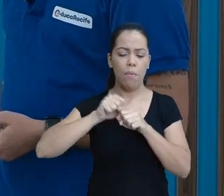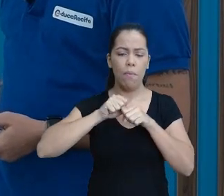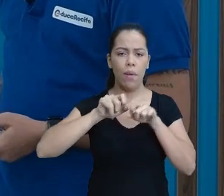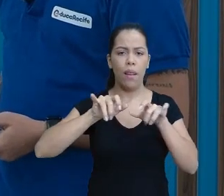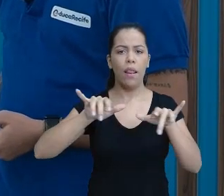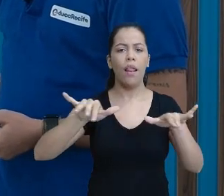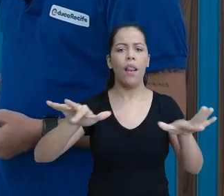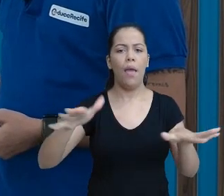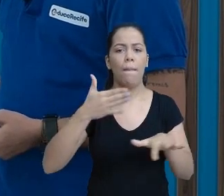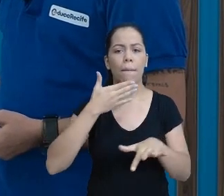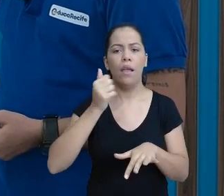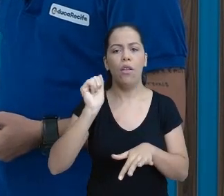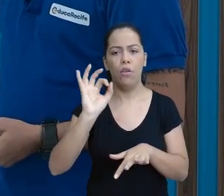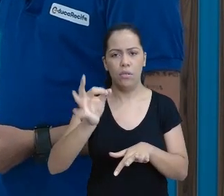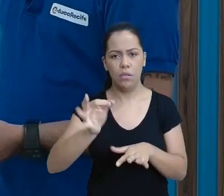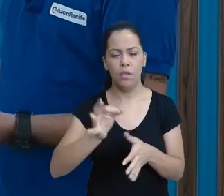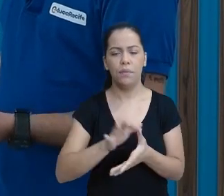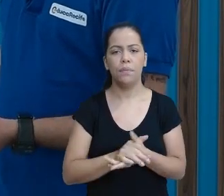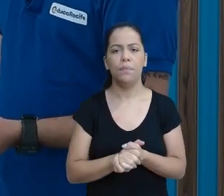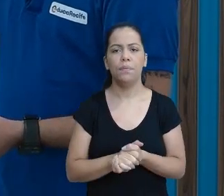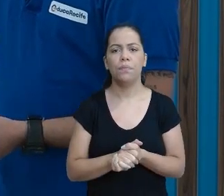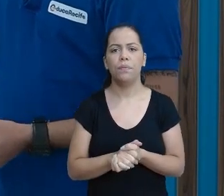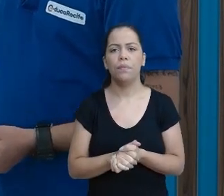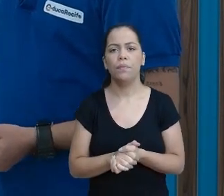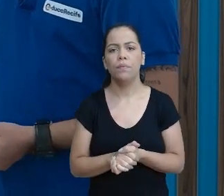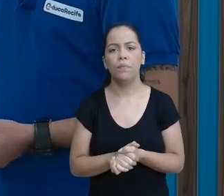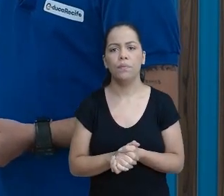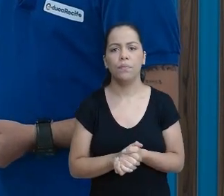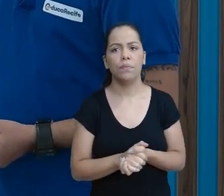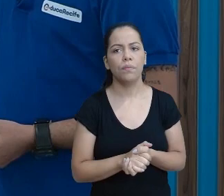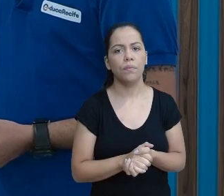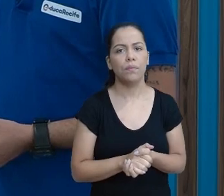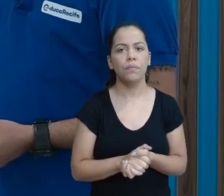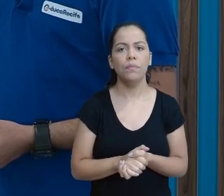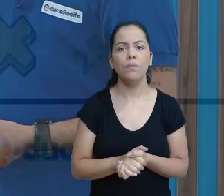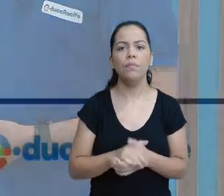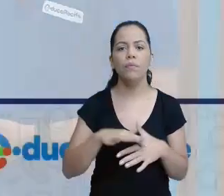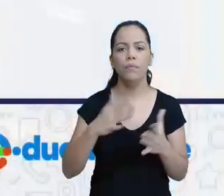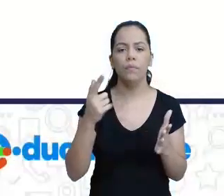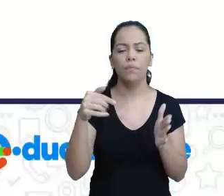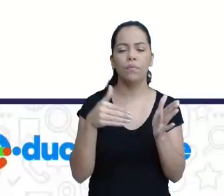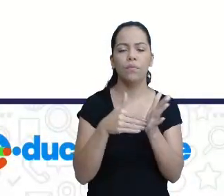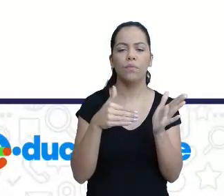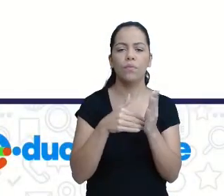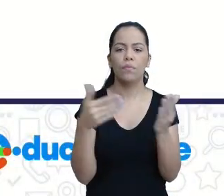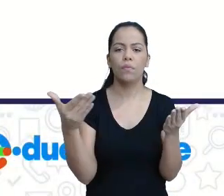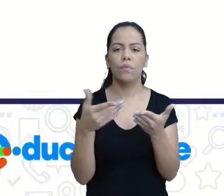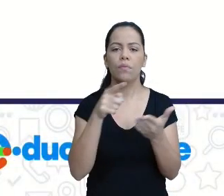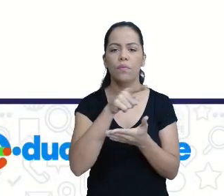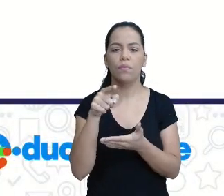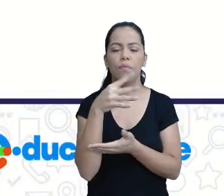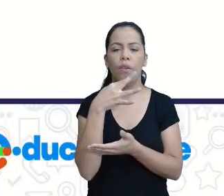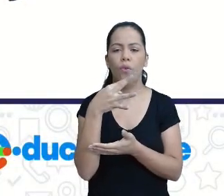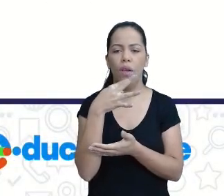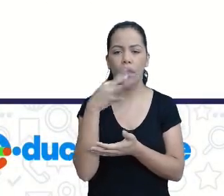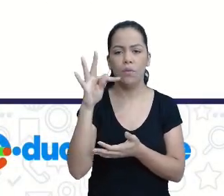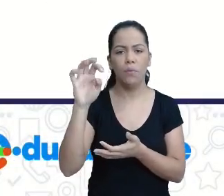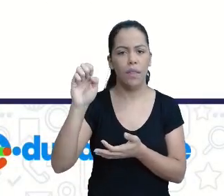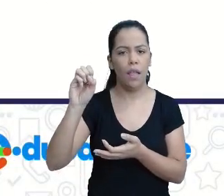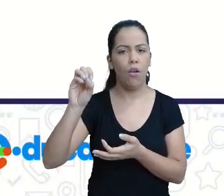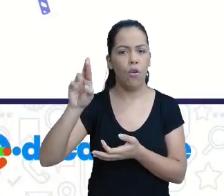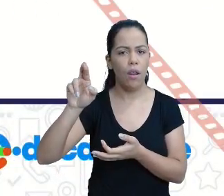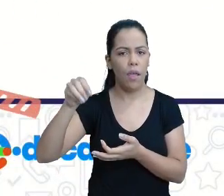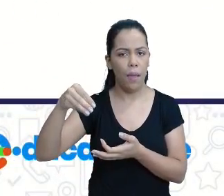relações aí, tá certo? Então, nessa última aí, que a gente conhece como Teorema de Pitágoras, também